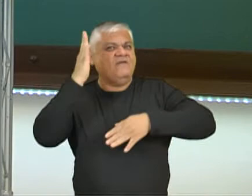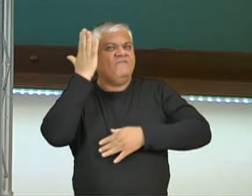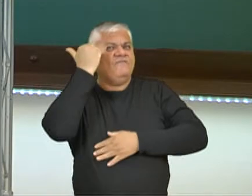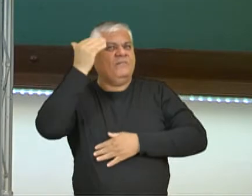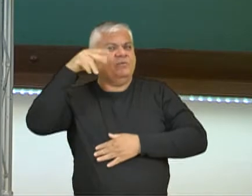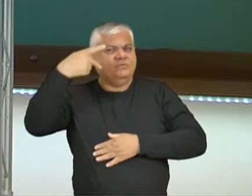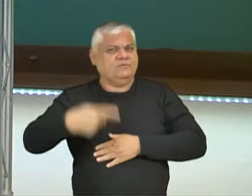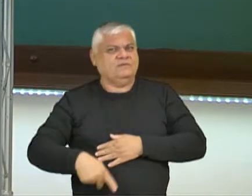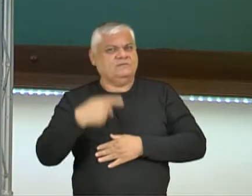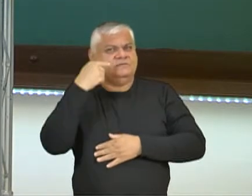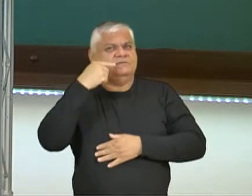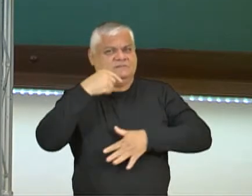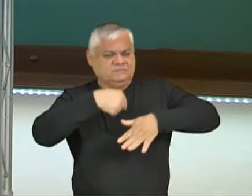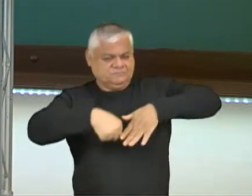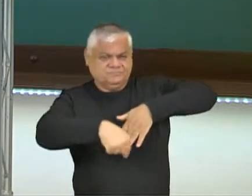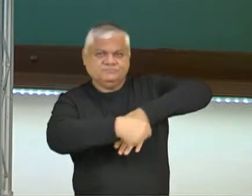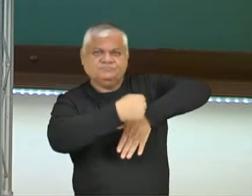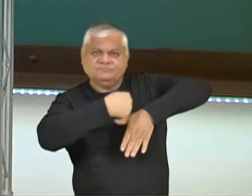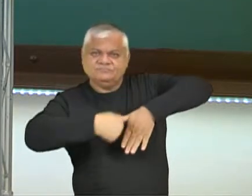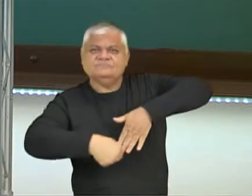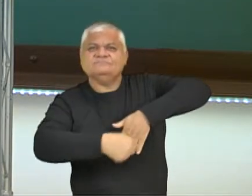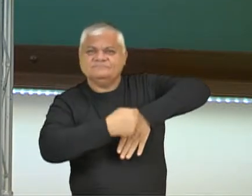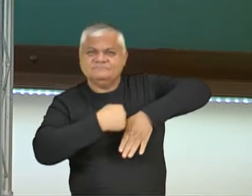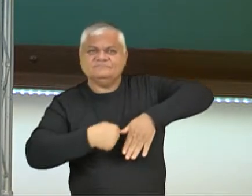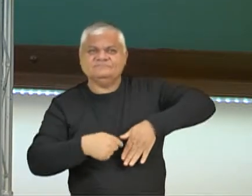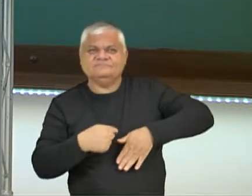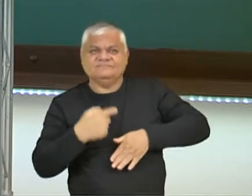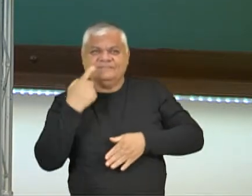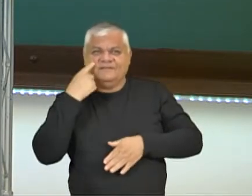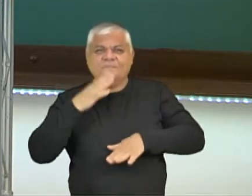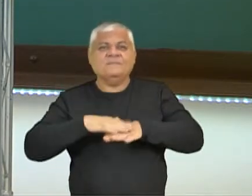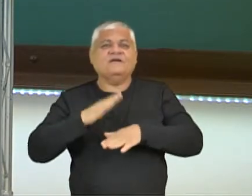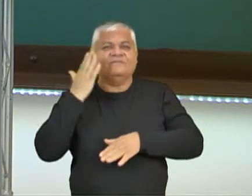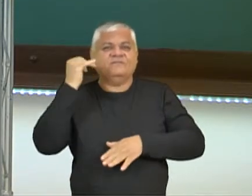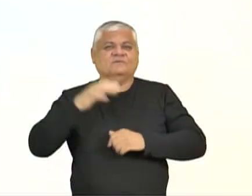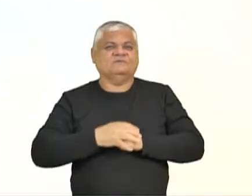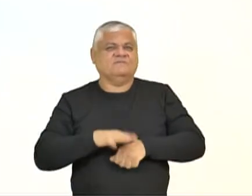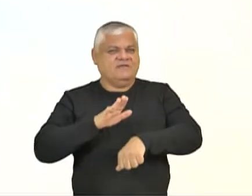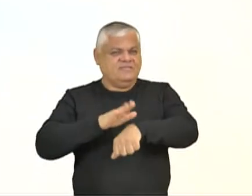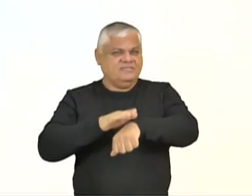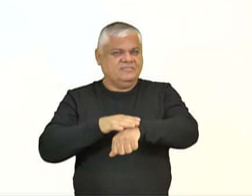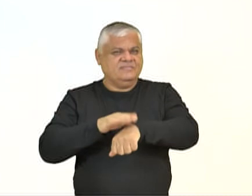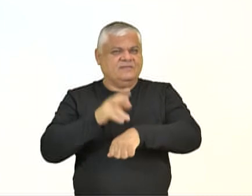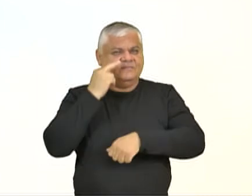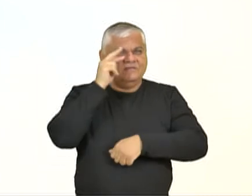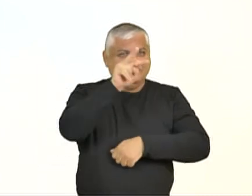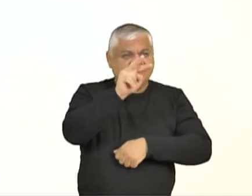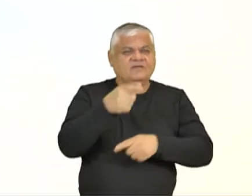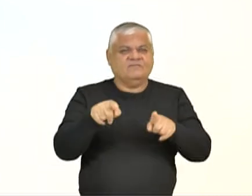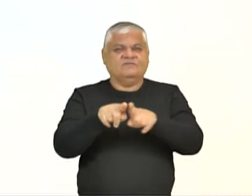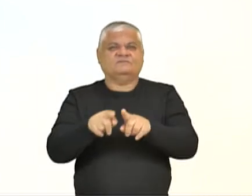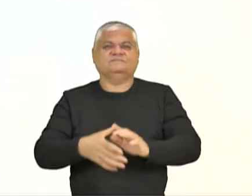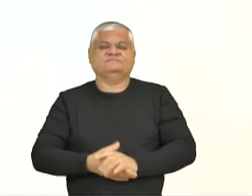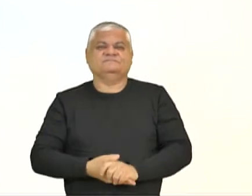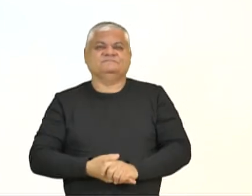mais aparecem, que estão lá presentes lá no desenho, lá, ó. Tá bom? Eu vou dar um tempo para você olhar e já volto.